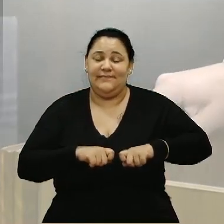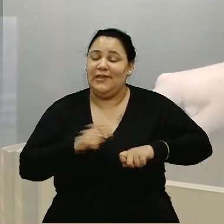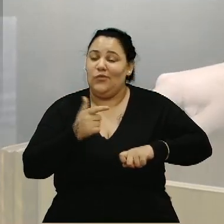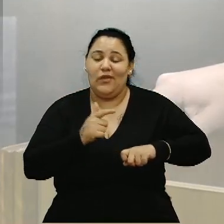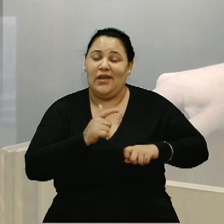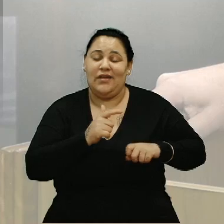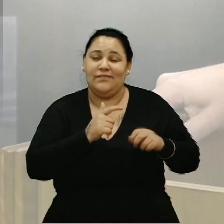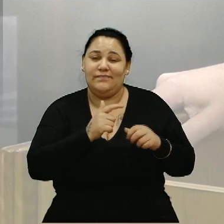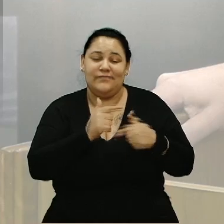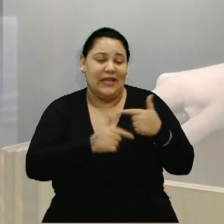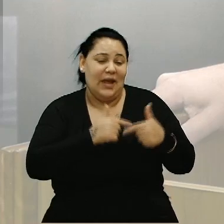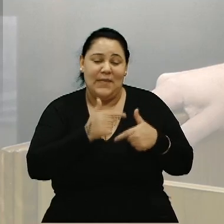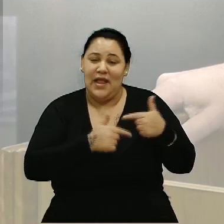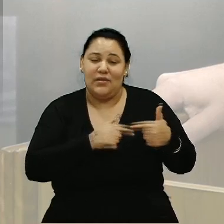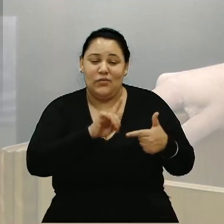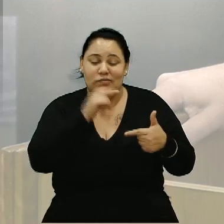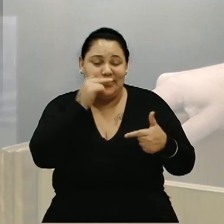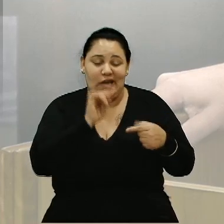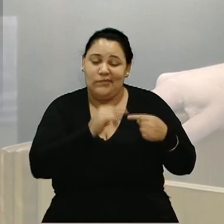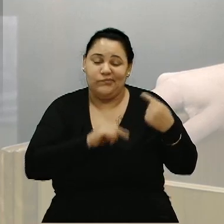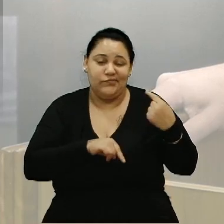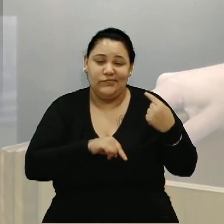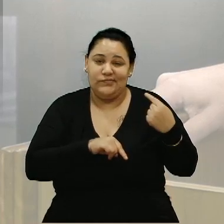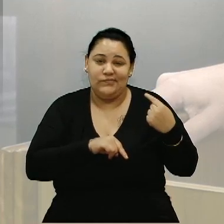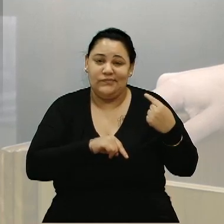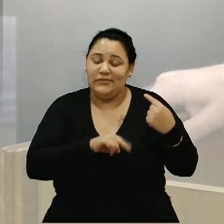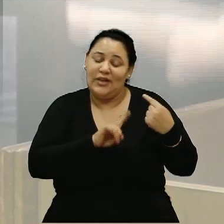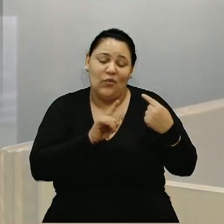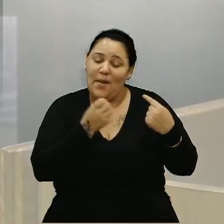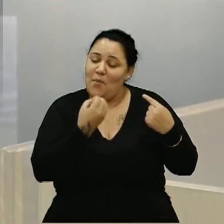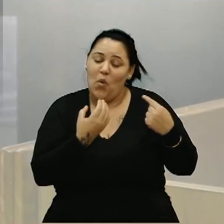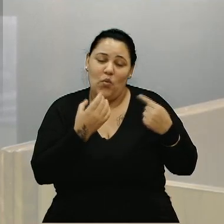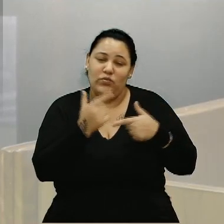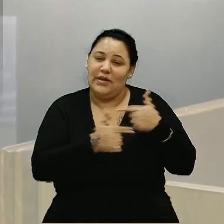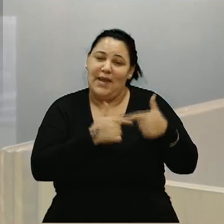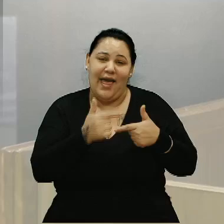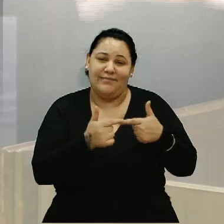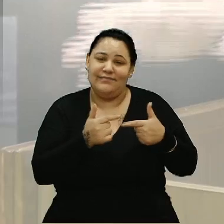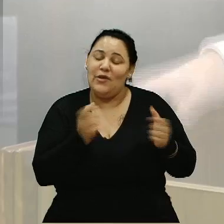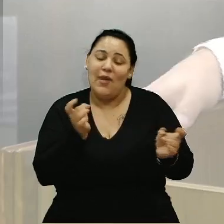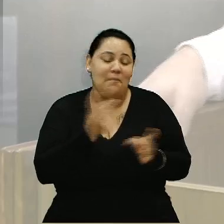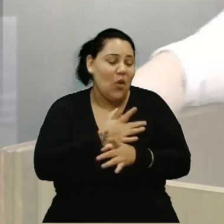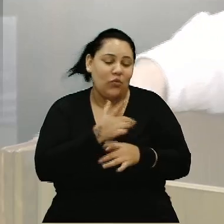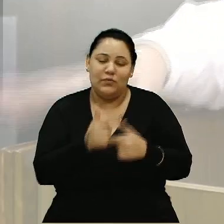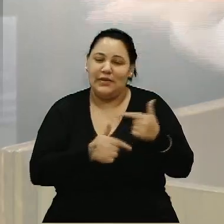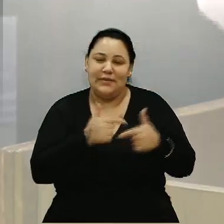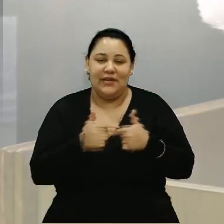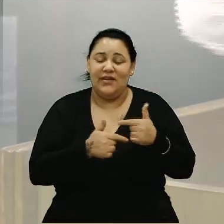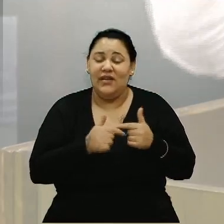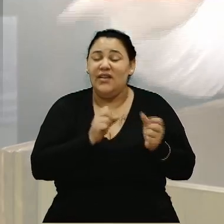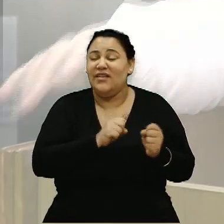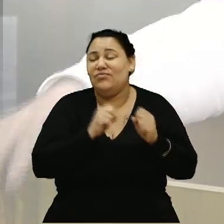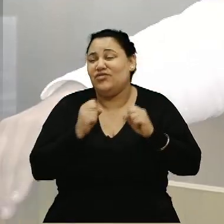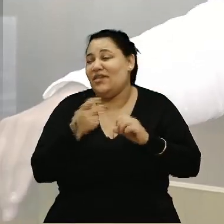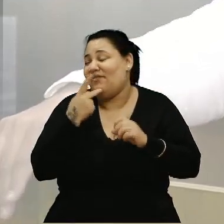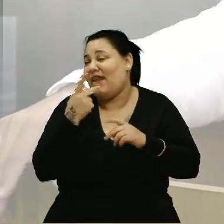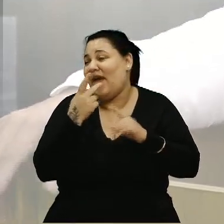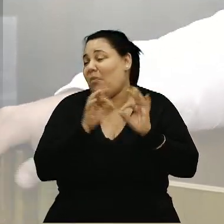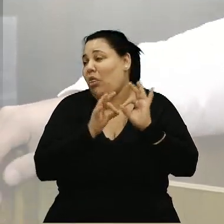insuficiente, inepto, inapto, e eu poderia adjetivar mais de um monte de